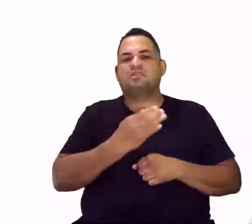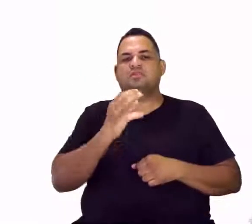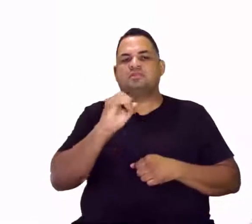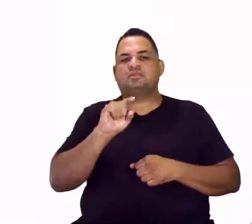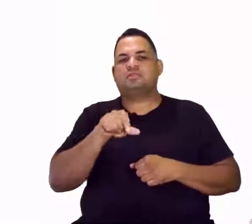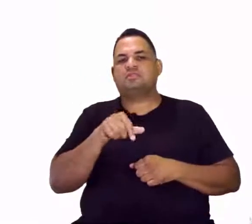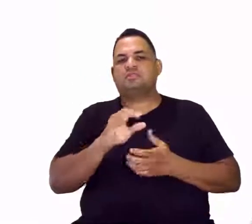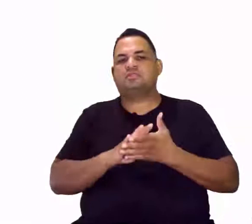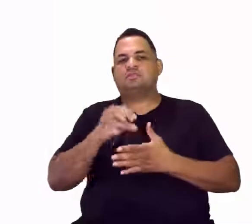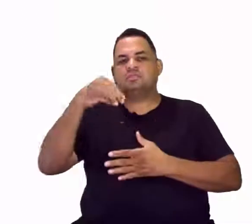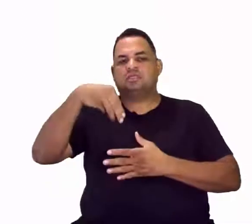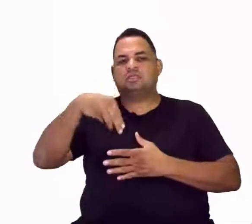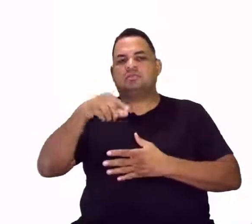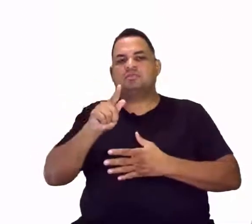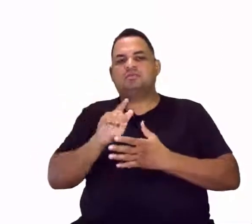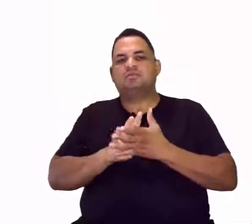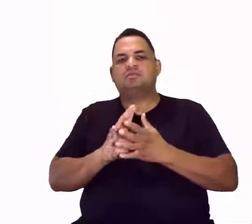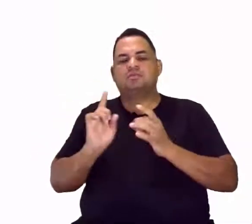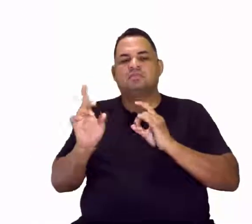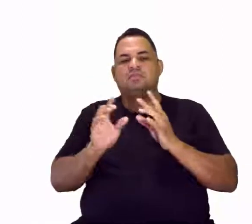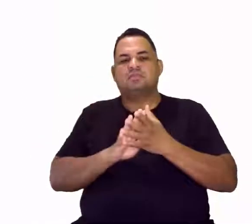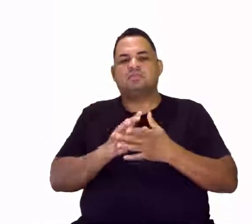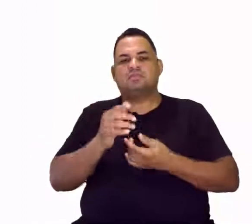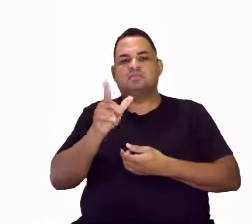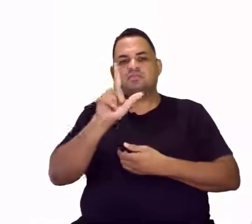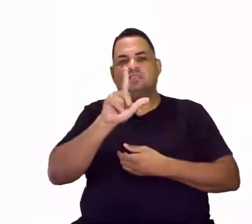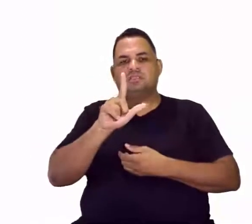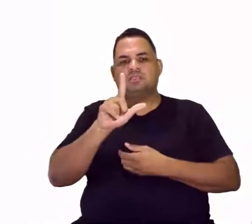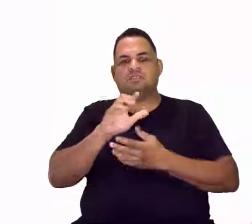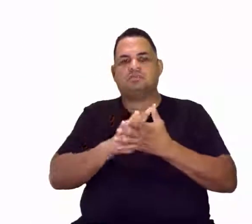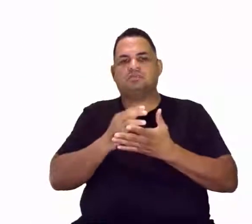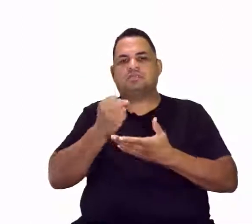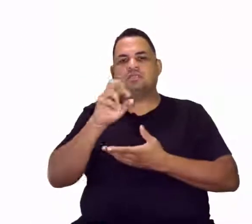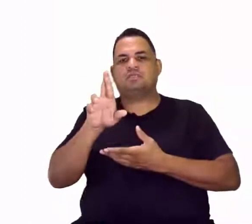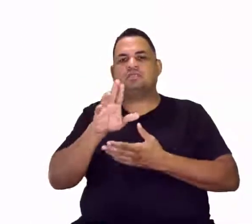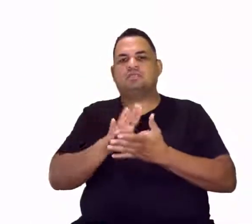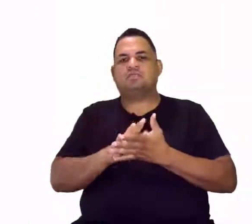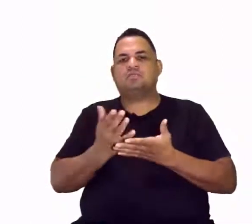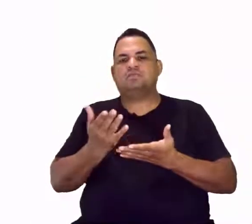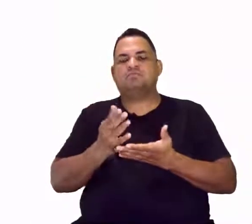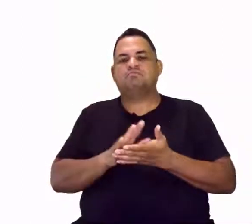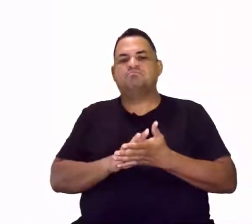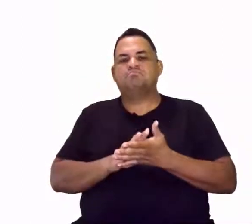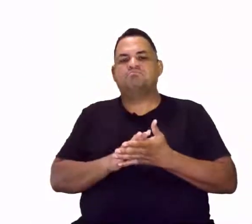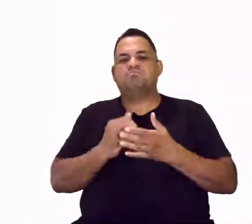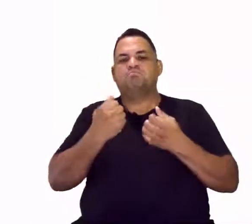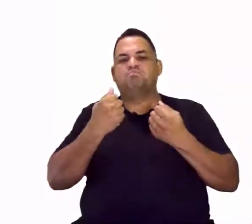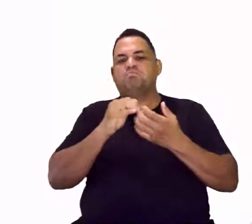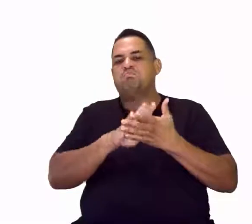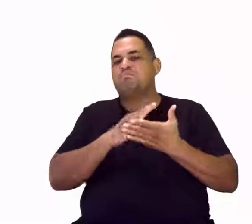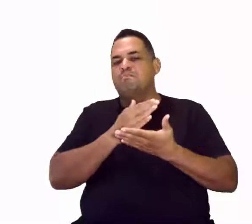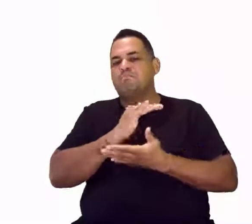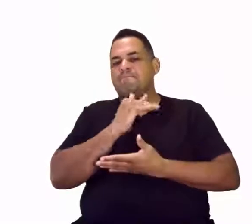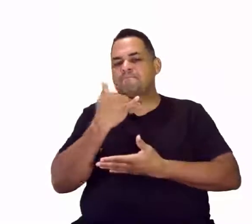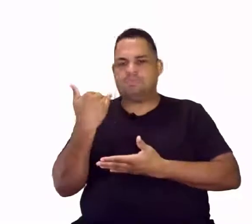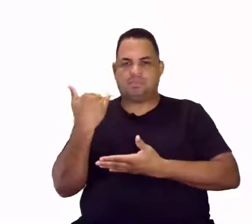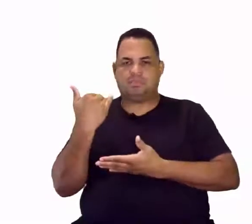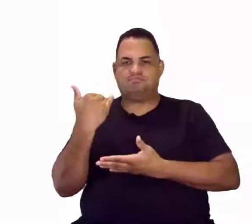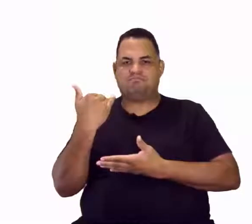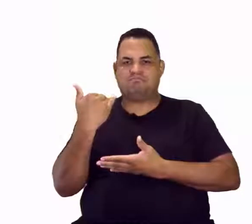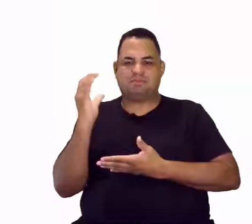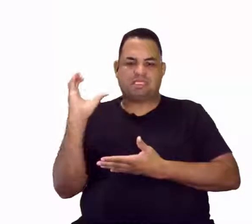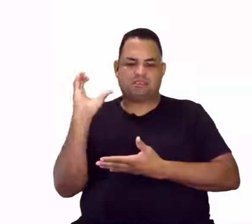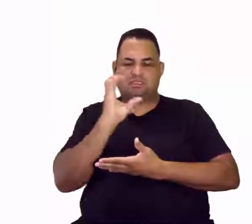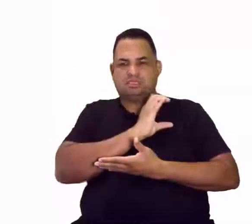de 0,3 miligramas por litro desse ar é imediatamente